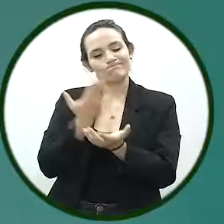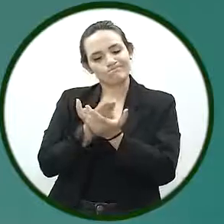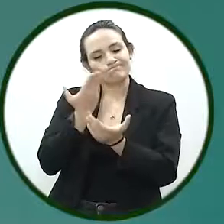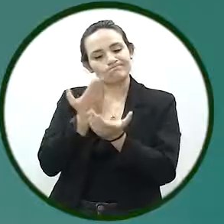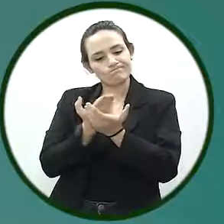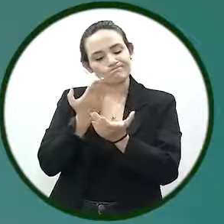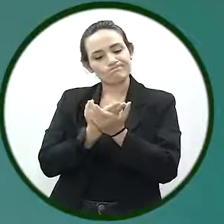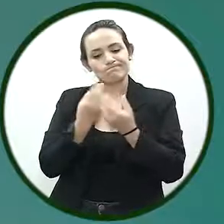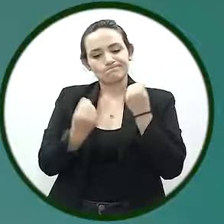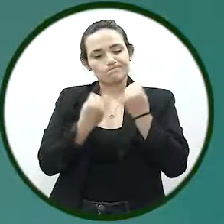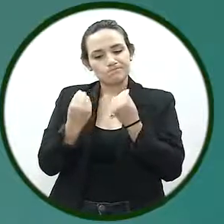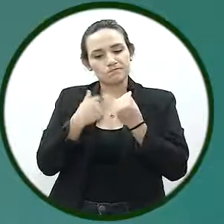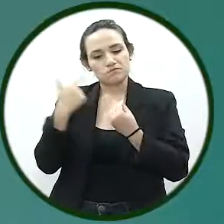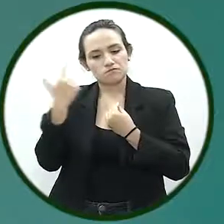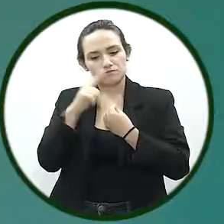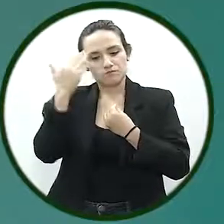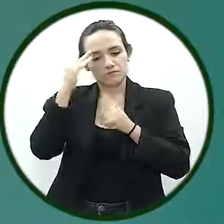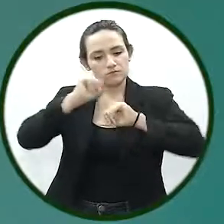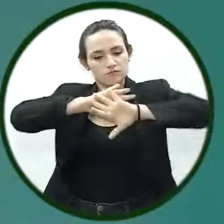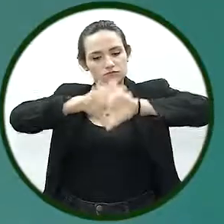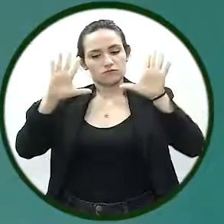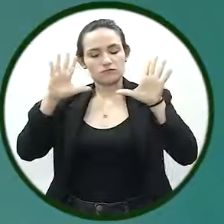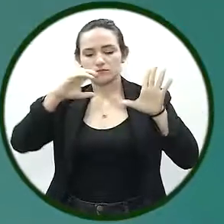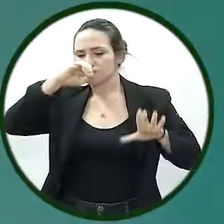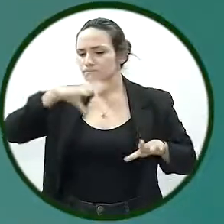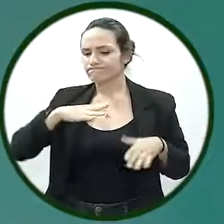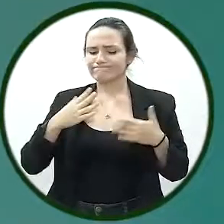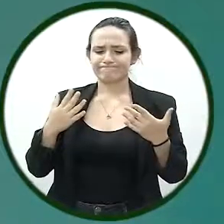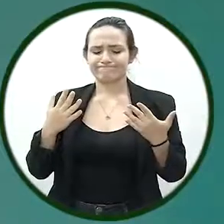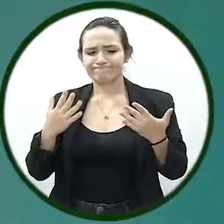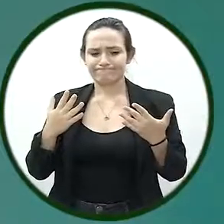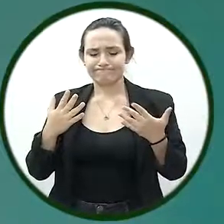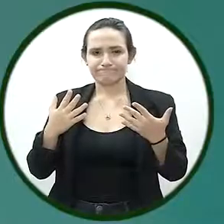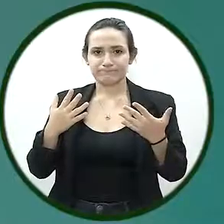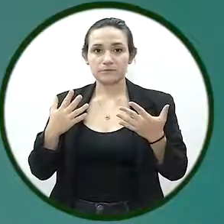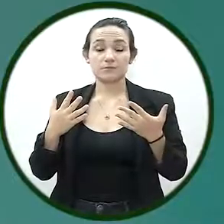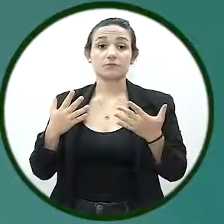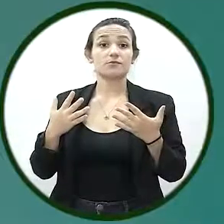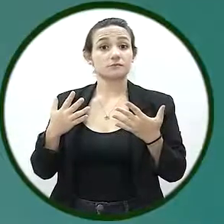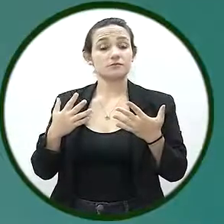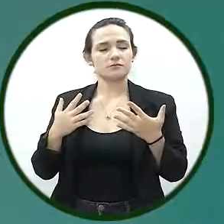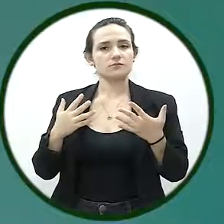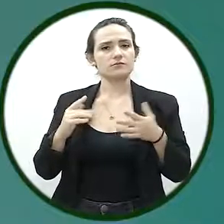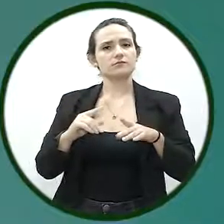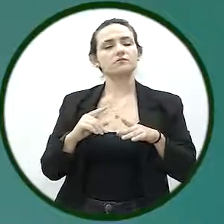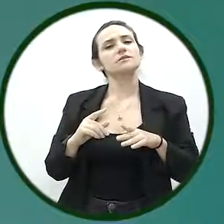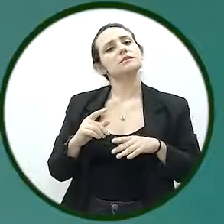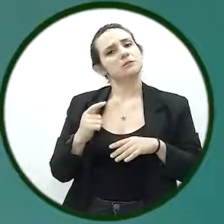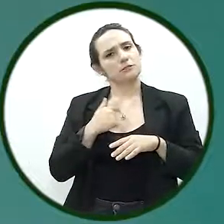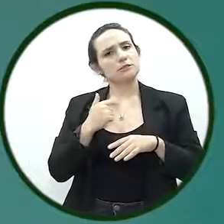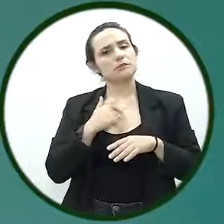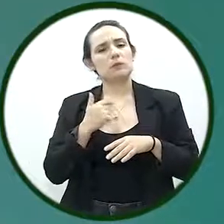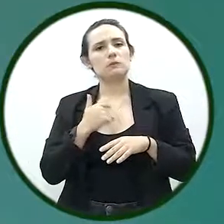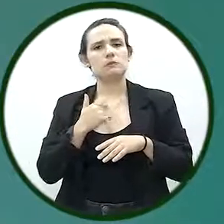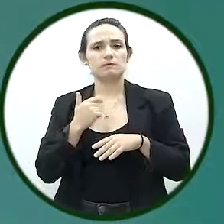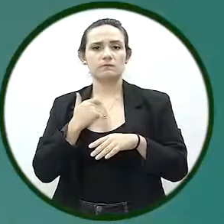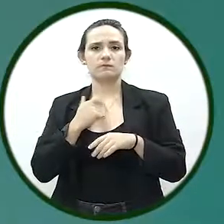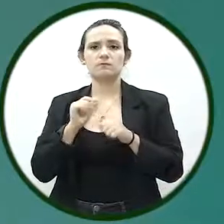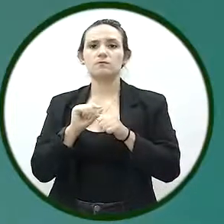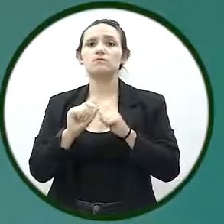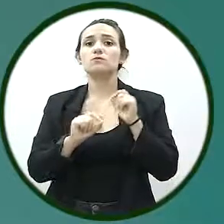que eu poderia entender isso? E a forma que eu consegui desdobrar foi